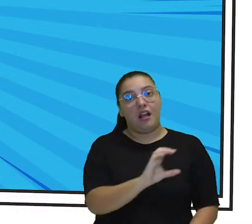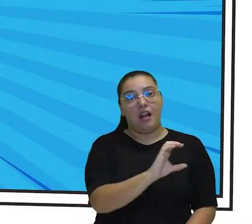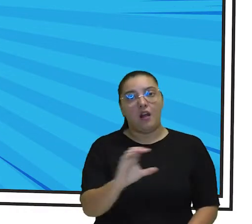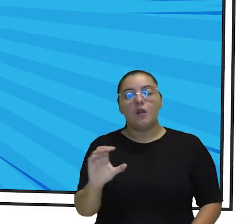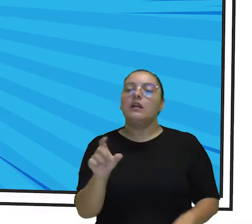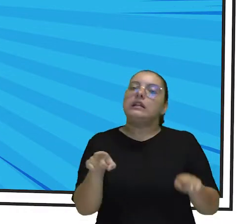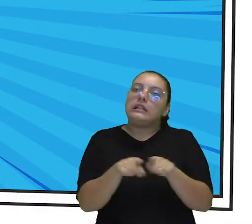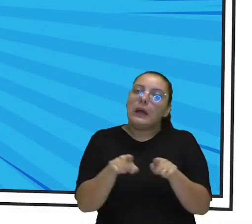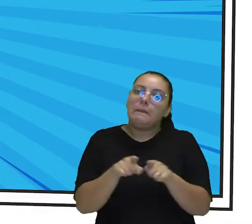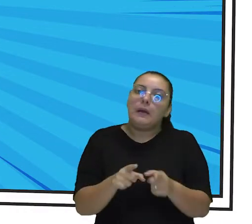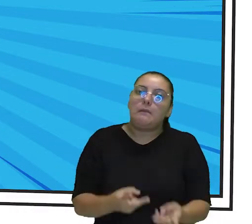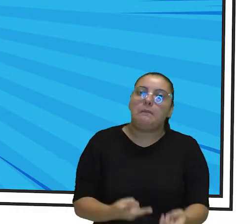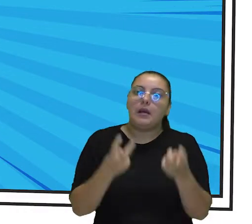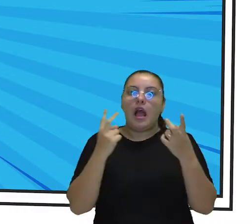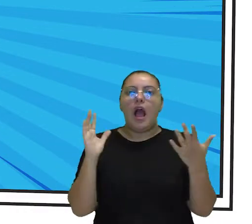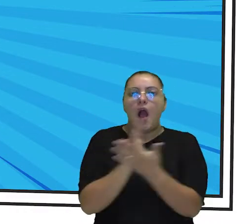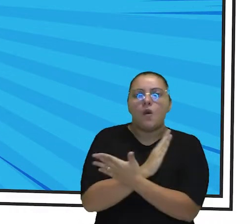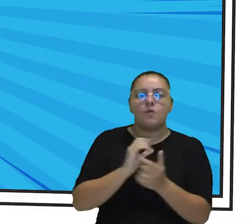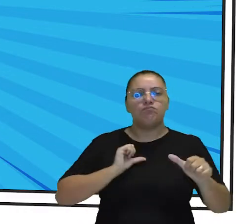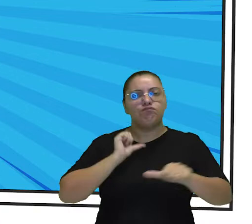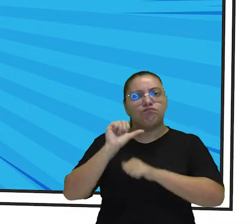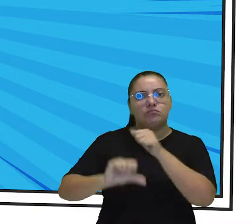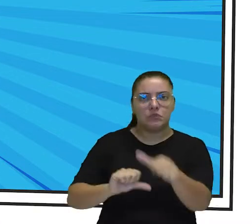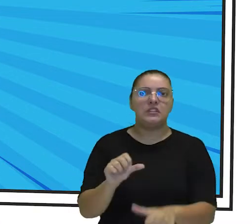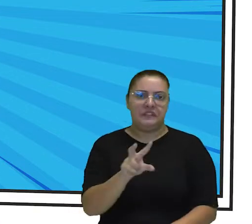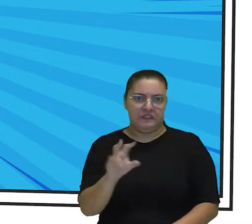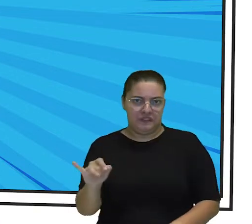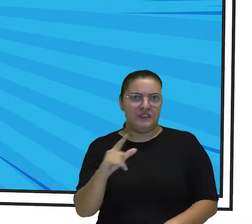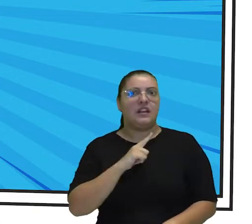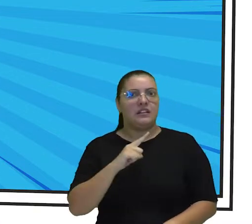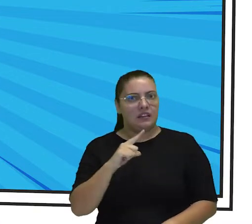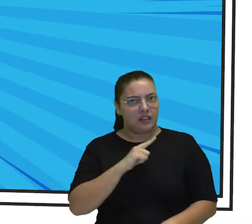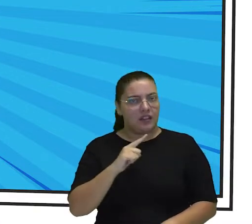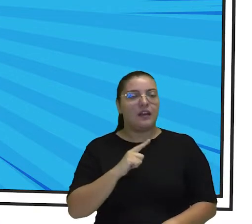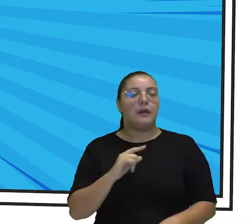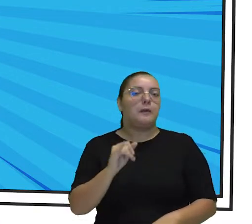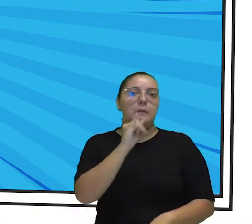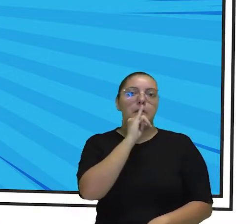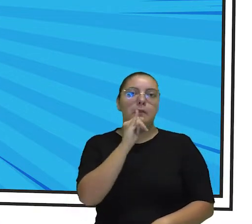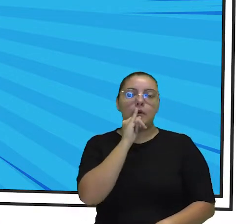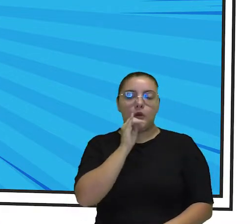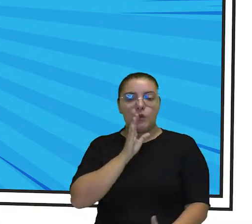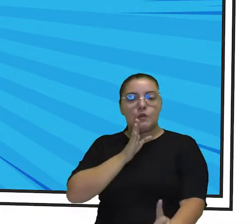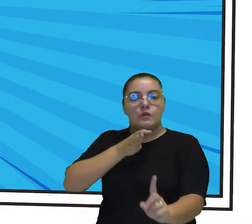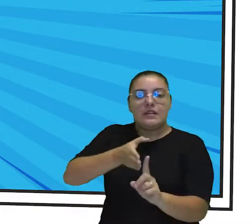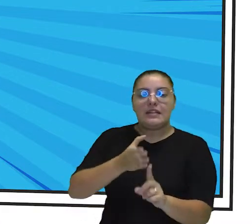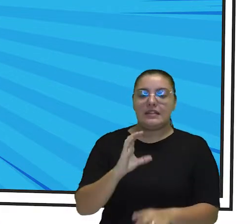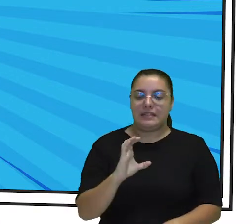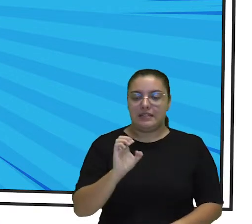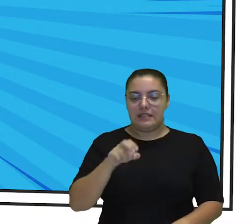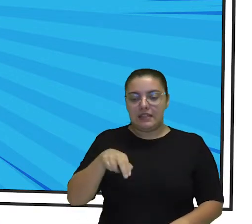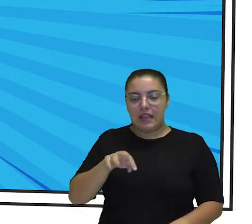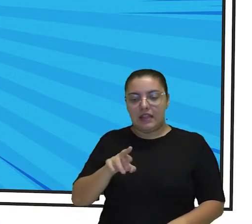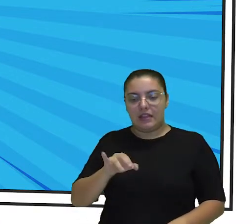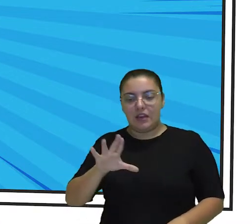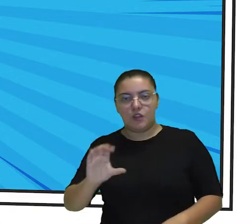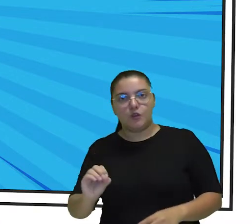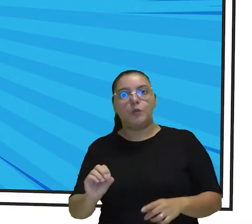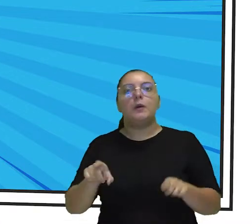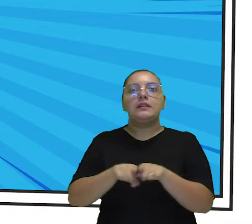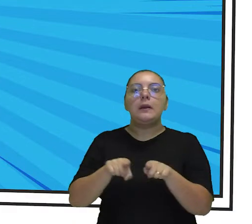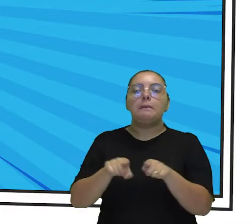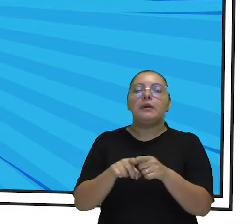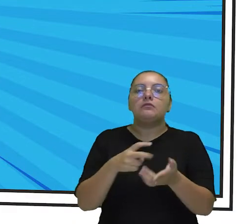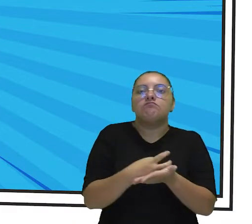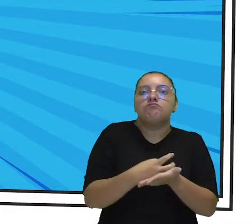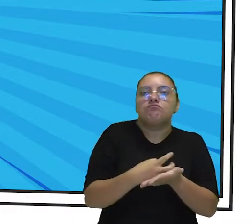você vai ver algumas transformações como centralismos, algumas transformações como a derrubada até mesmo